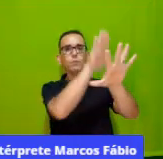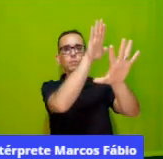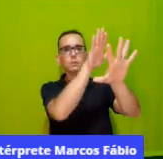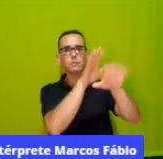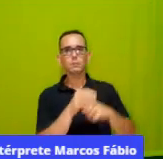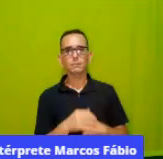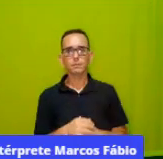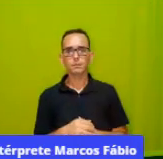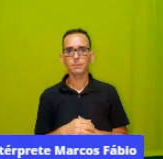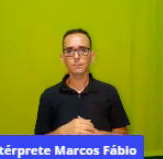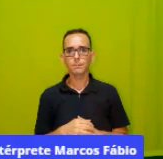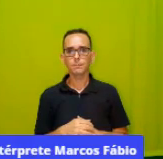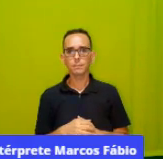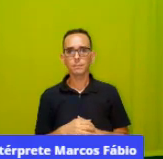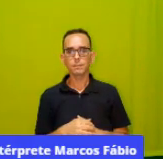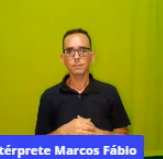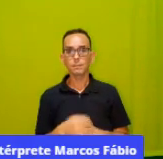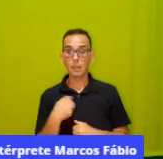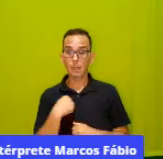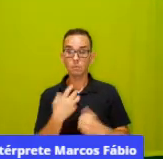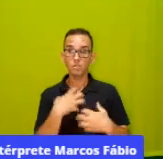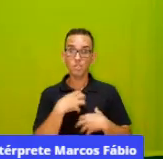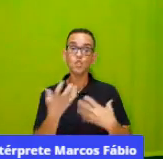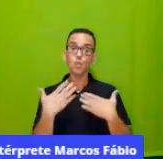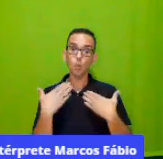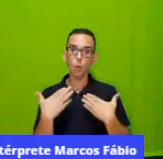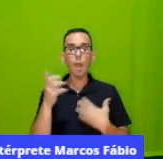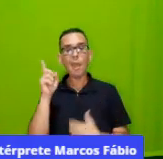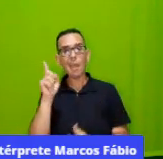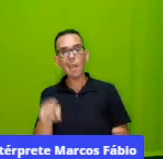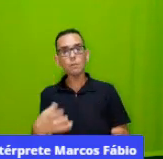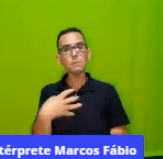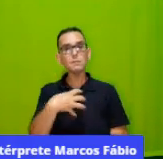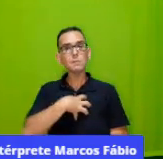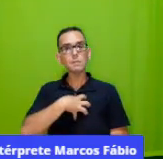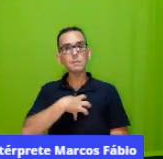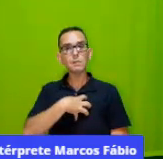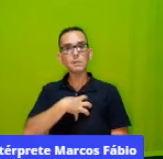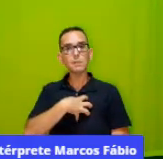com calor. Aí ele vai lá e coloca, né? Que ele tá com calor.